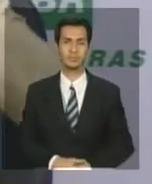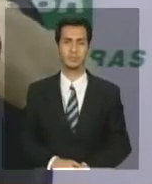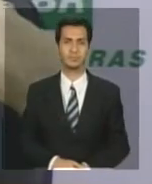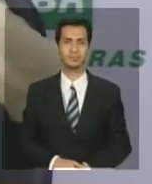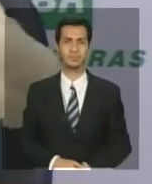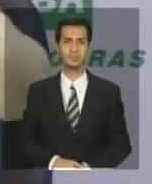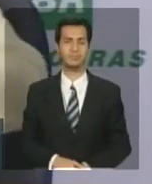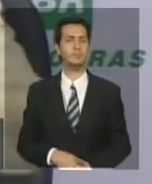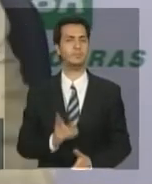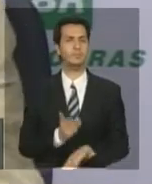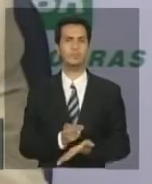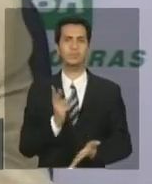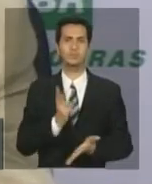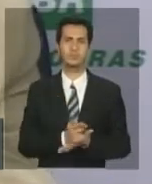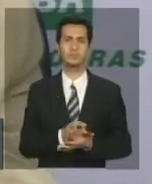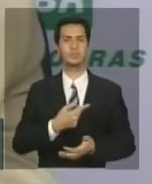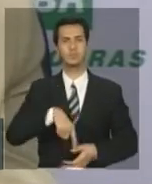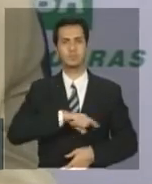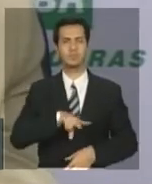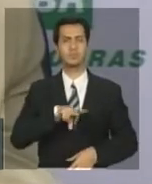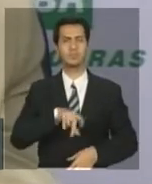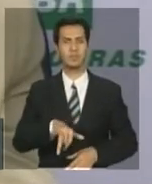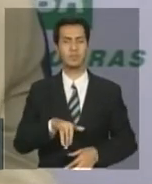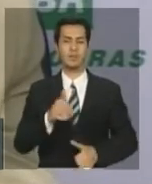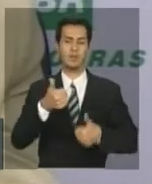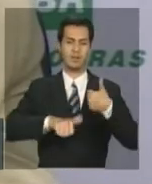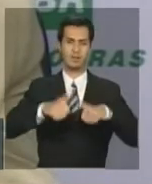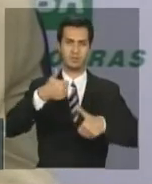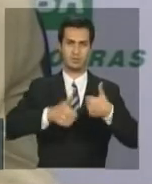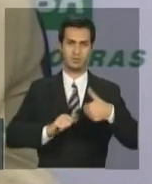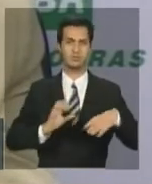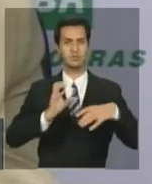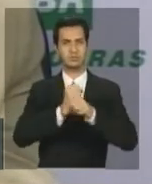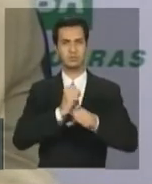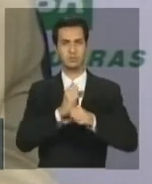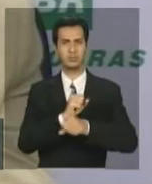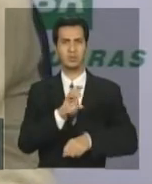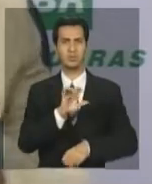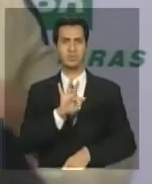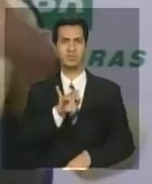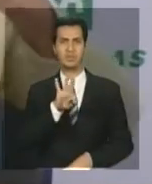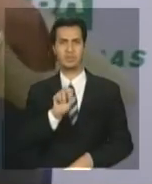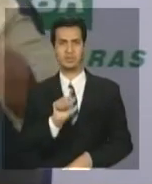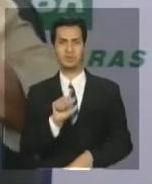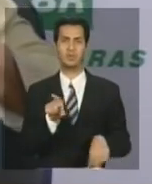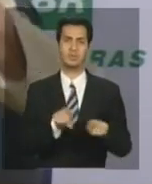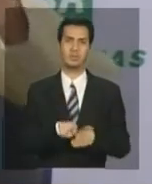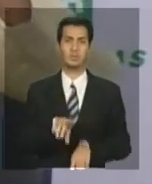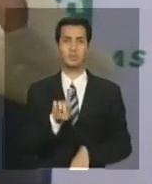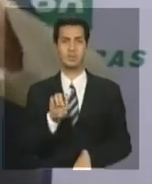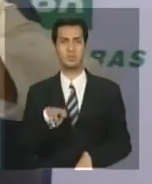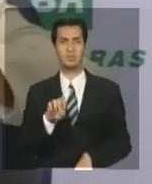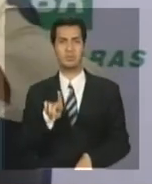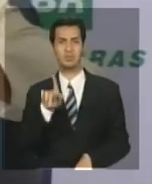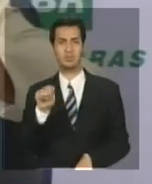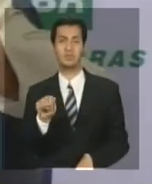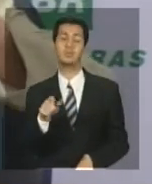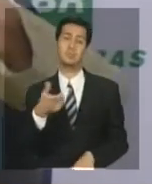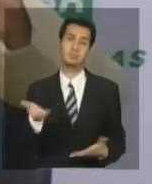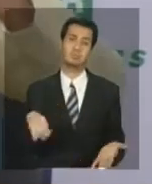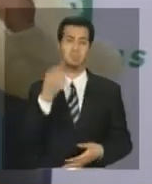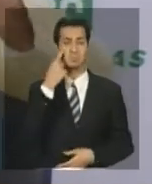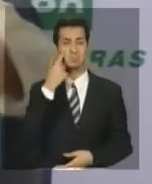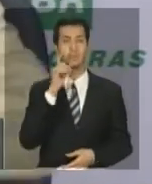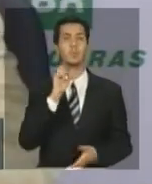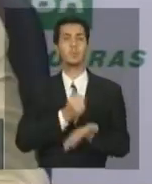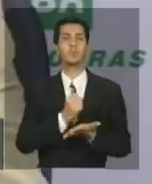todo, sistematicamente, nós vamos fazendo a avaliação desse balanço de oferta e demanda. Então, vai depender da licença do quarto